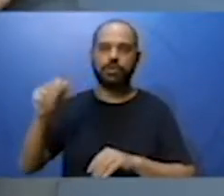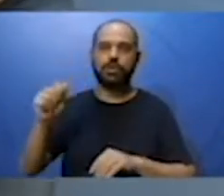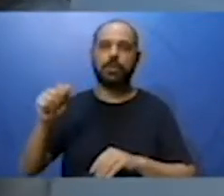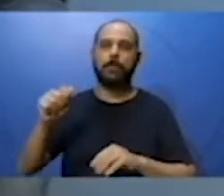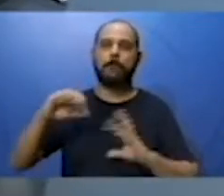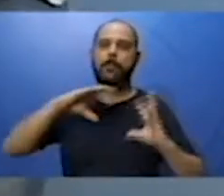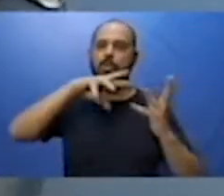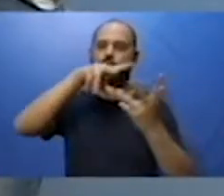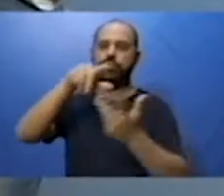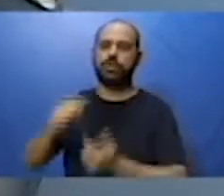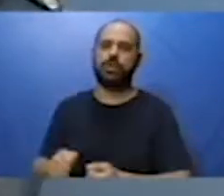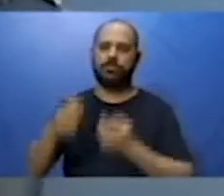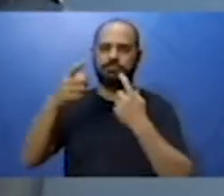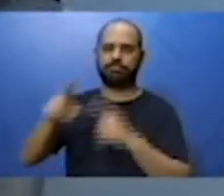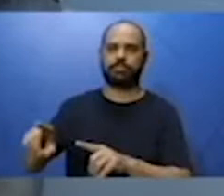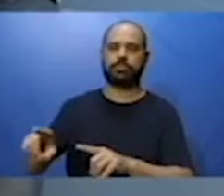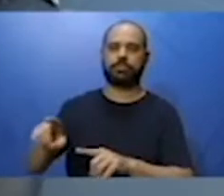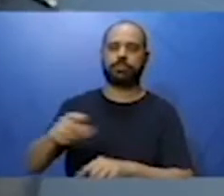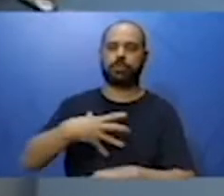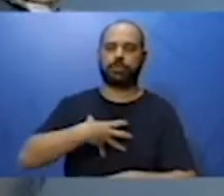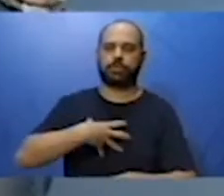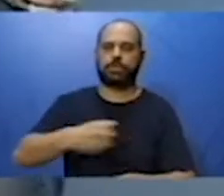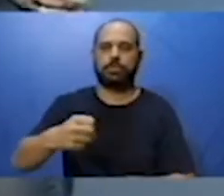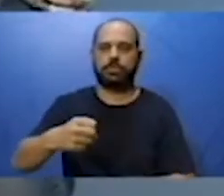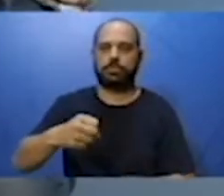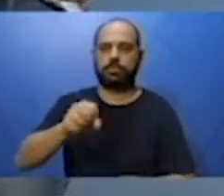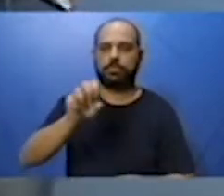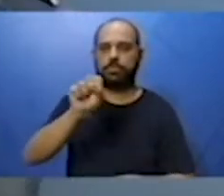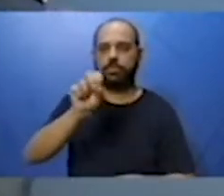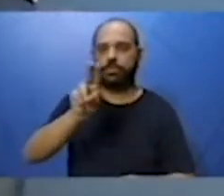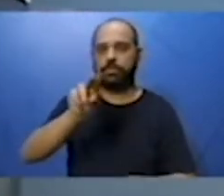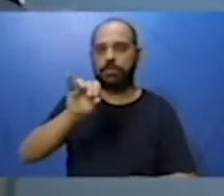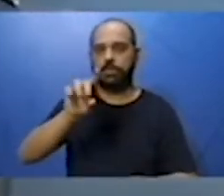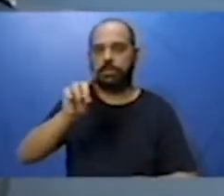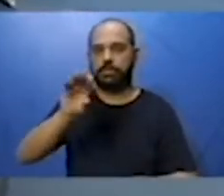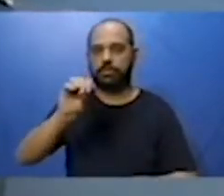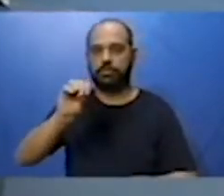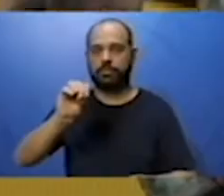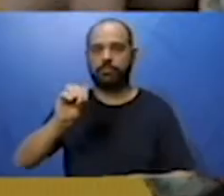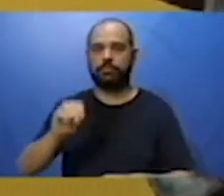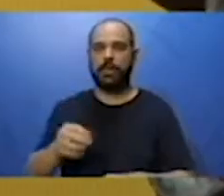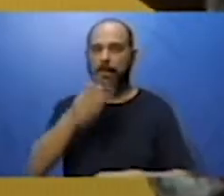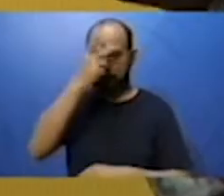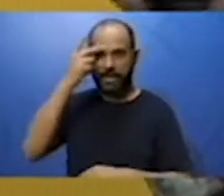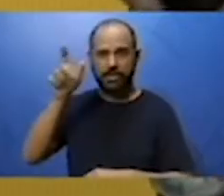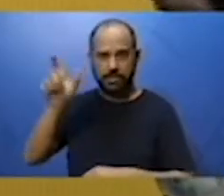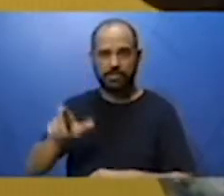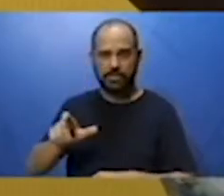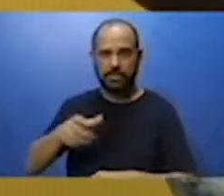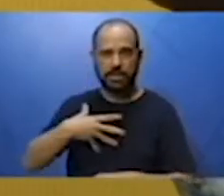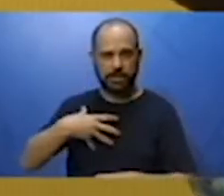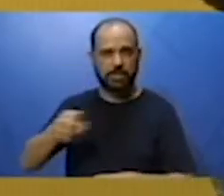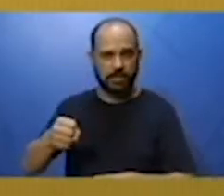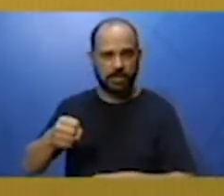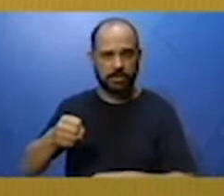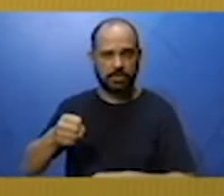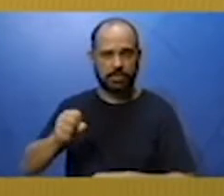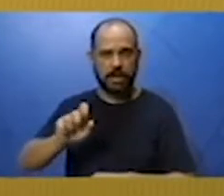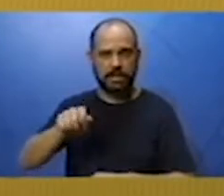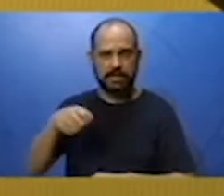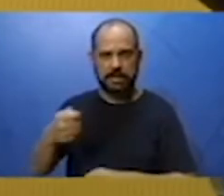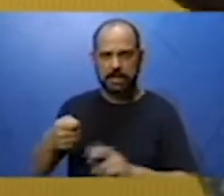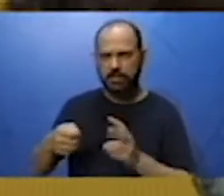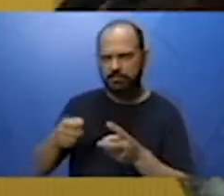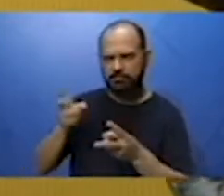Então, eu queria falar um pouco para vocês, né? A ideação suicida, ela dá sinais? Sim, ela dá sinais.